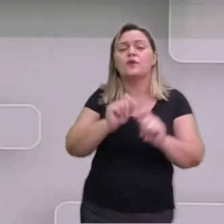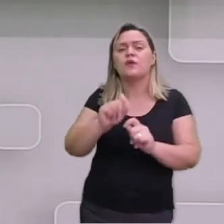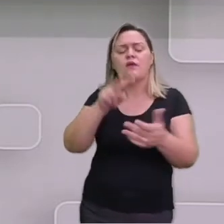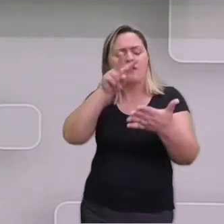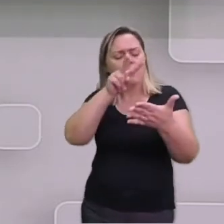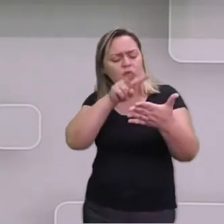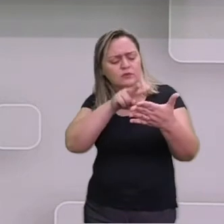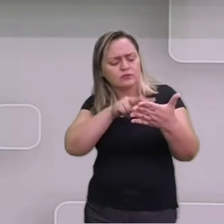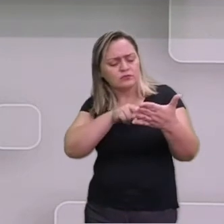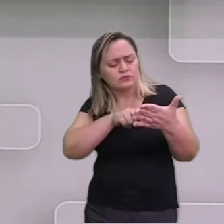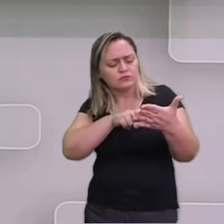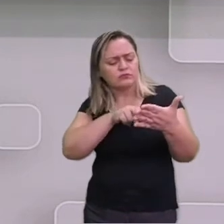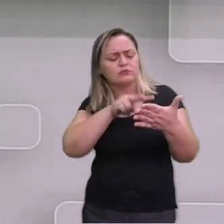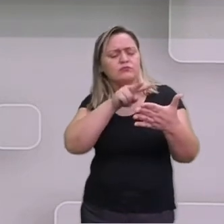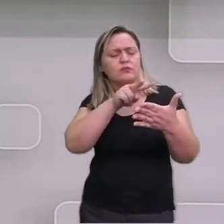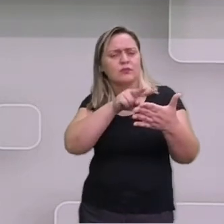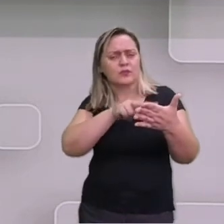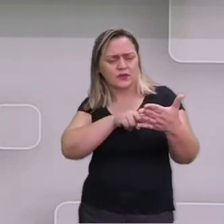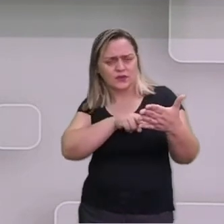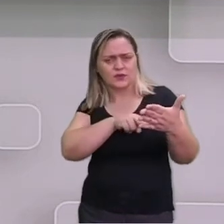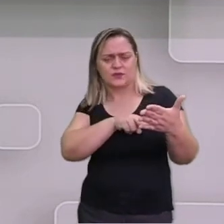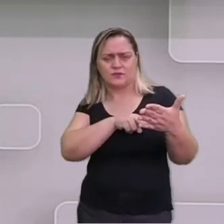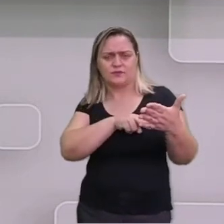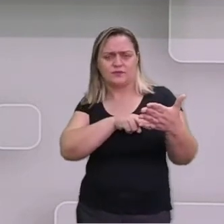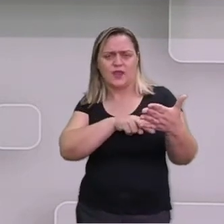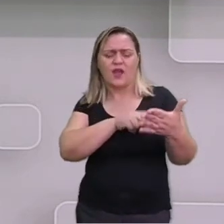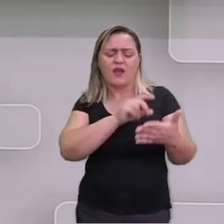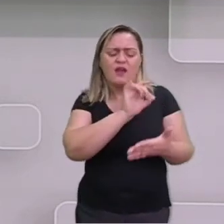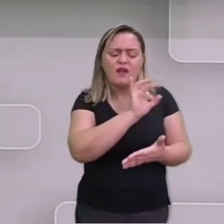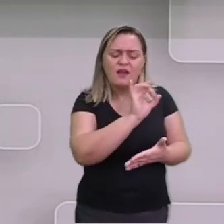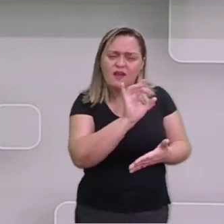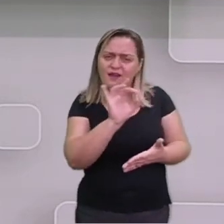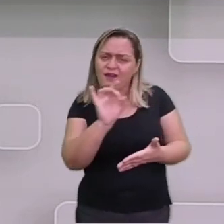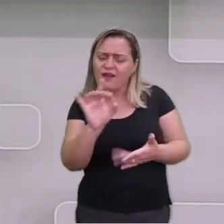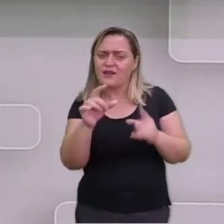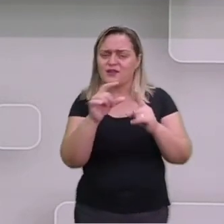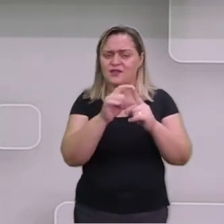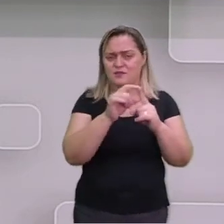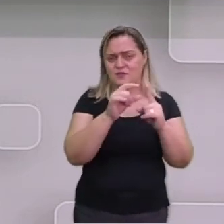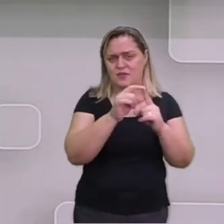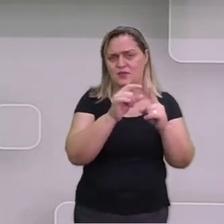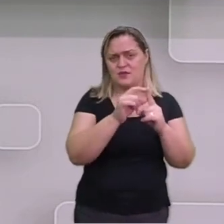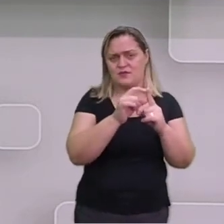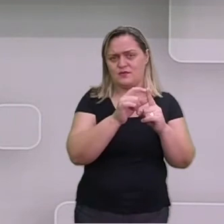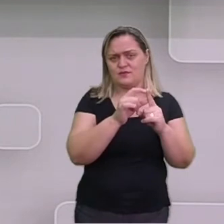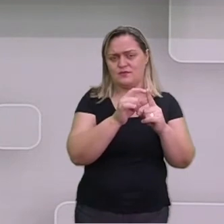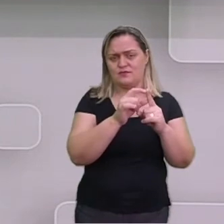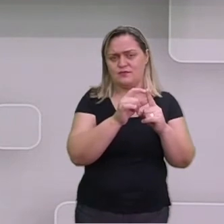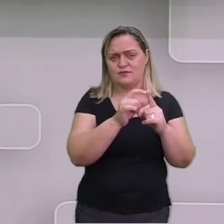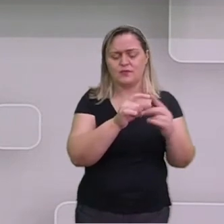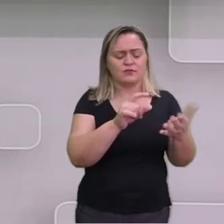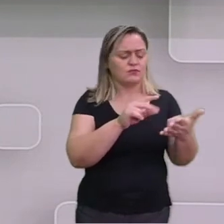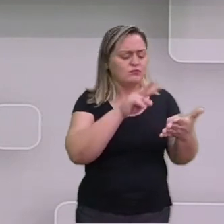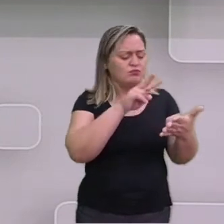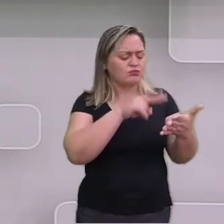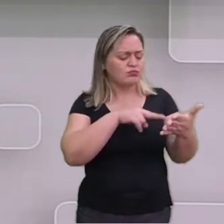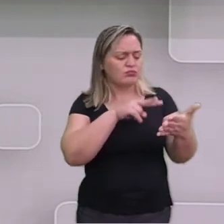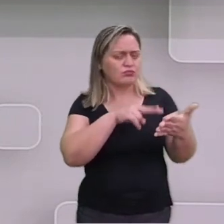plataforma, a professora vai passar algumas atividades para você praticar e aí você vai fazer o seguinte, você vai